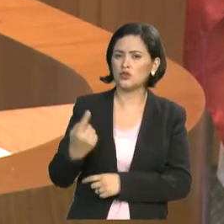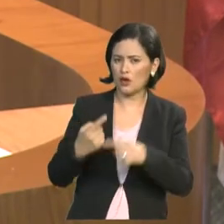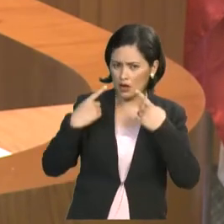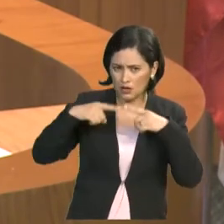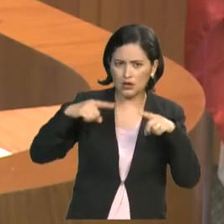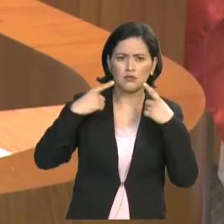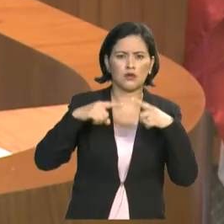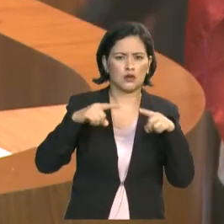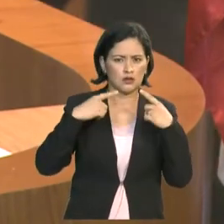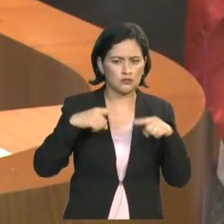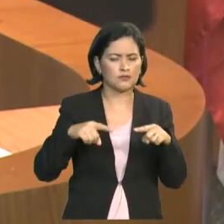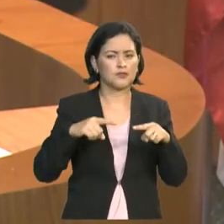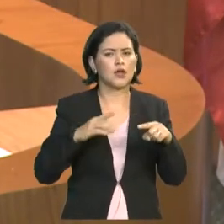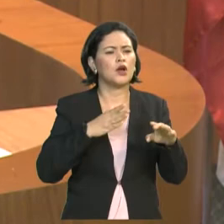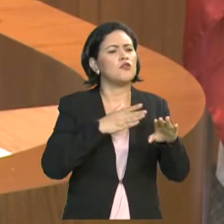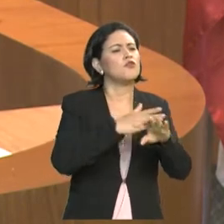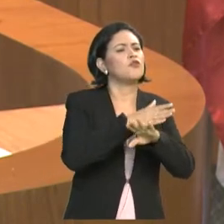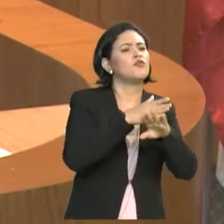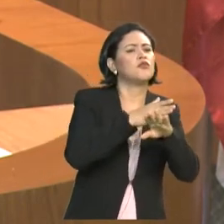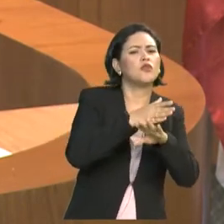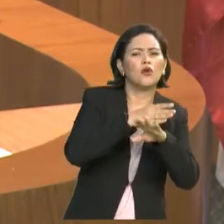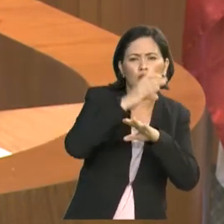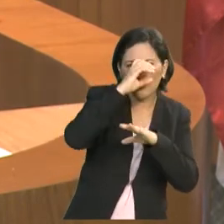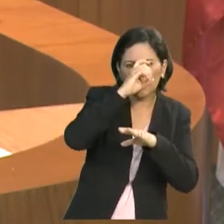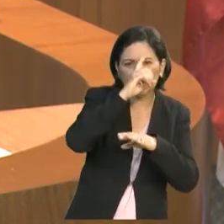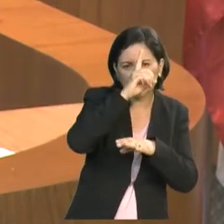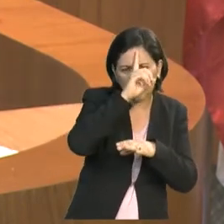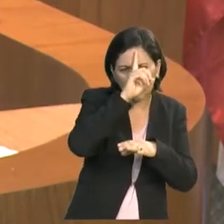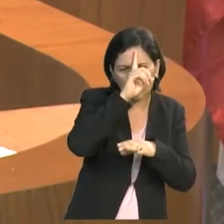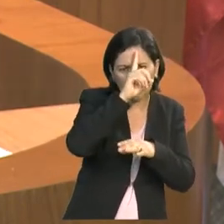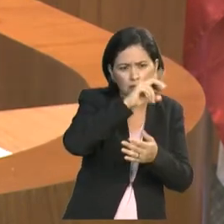hospitais, nós fomos às clínicas. E